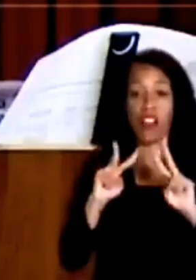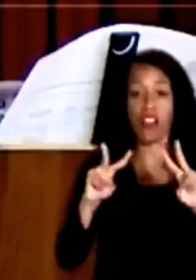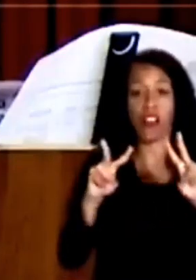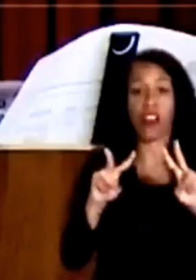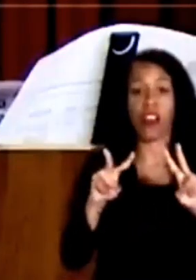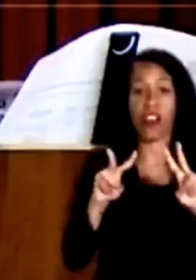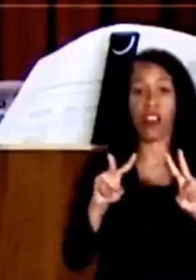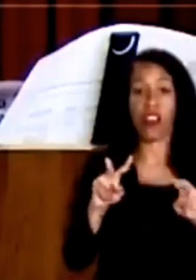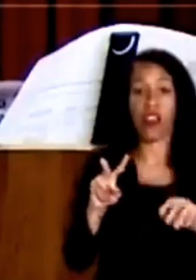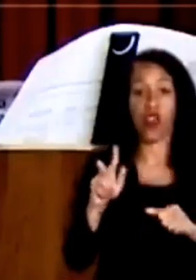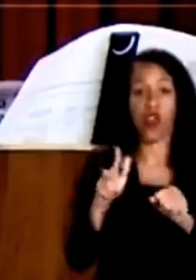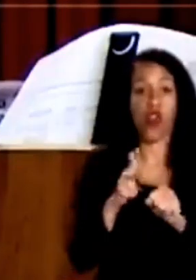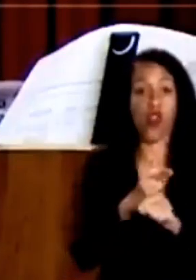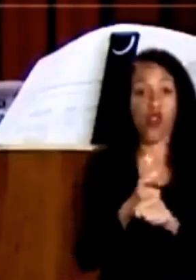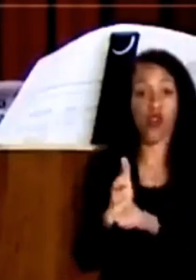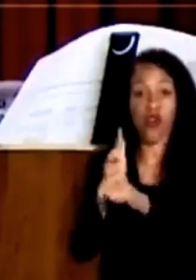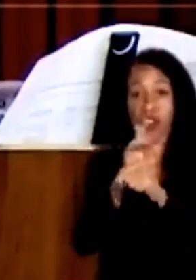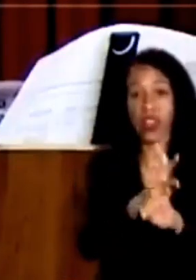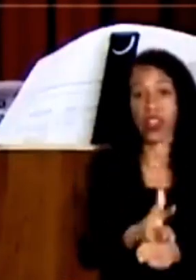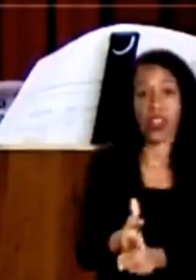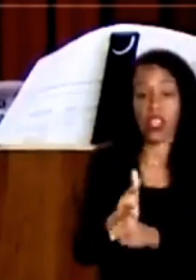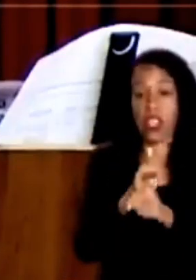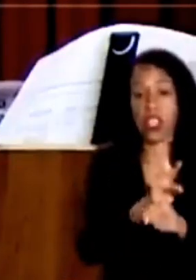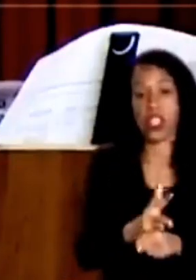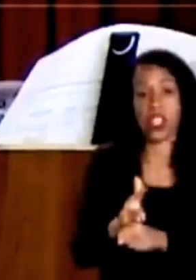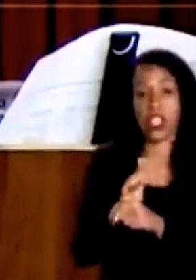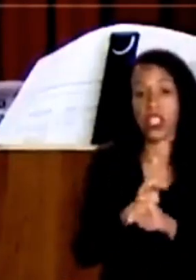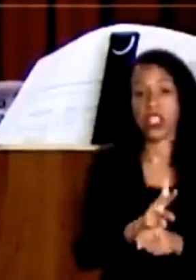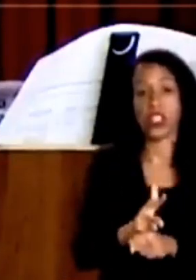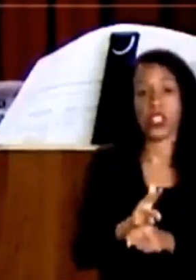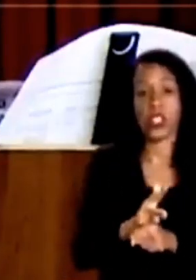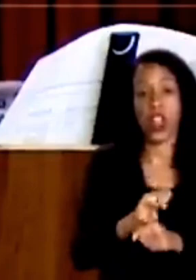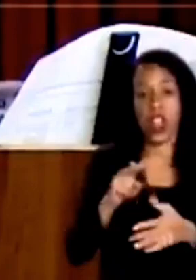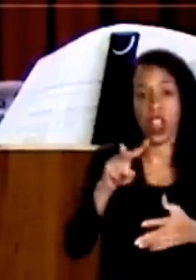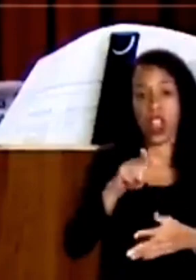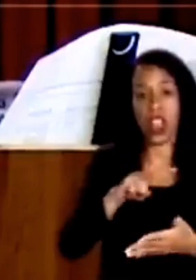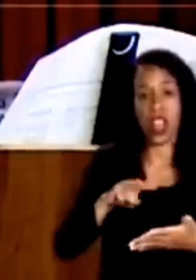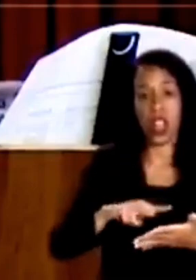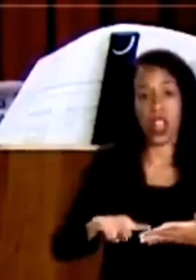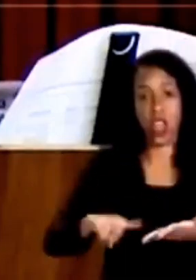sauditas recebidas pelo governo Bolsonaro passe a tramitar no STF.